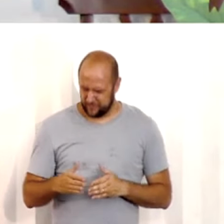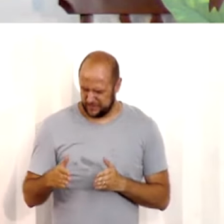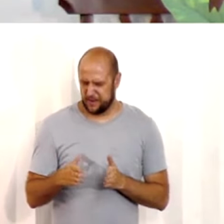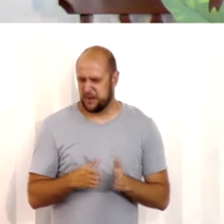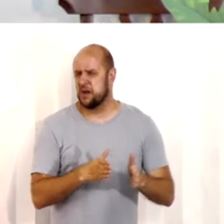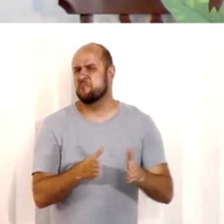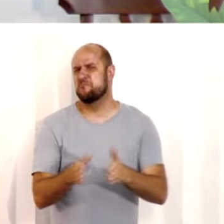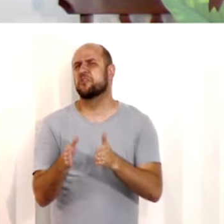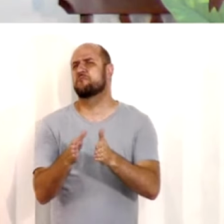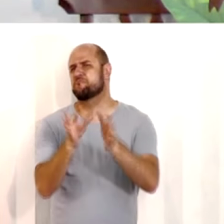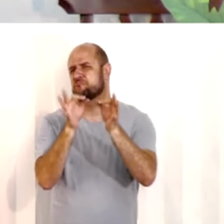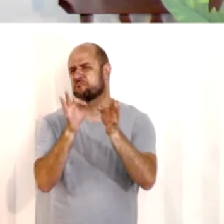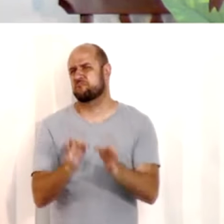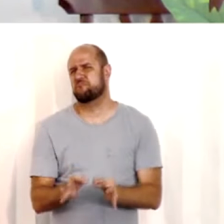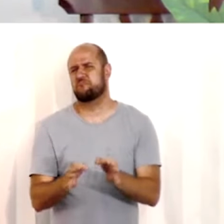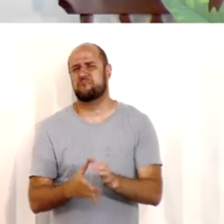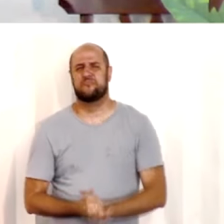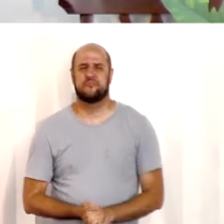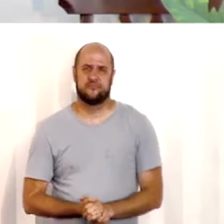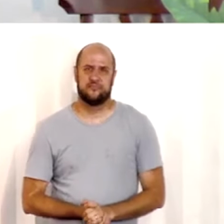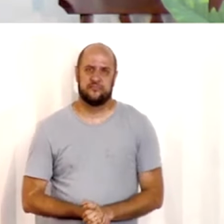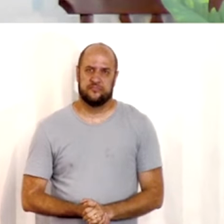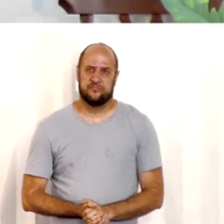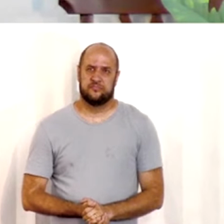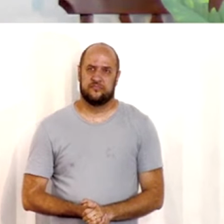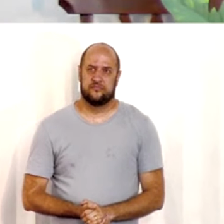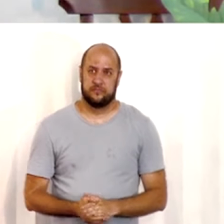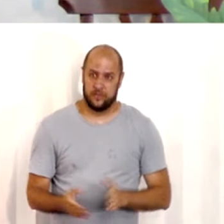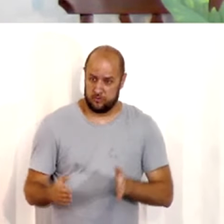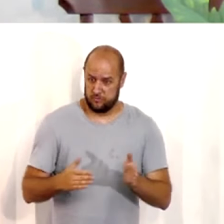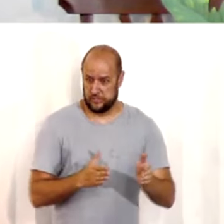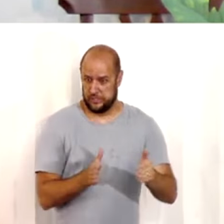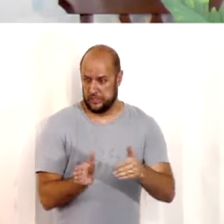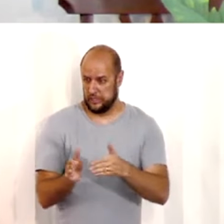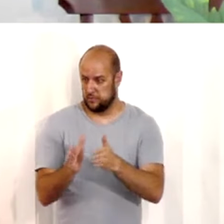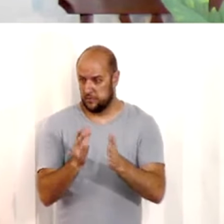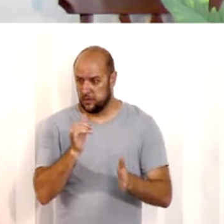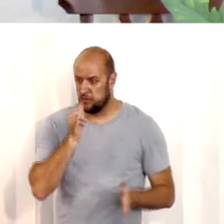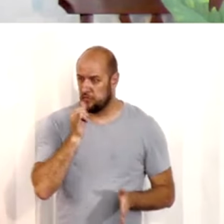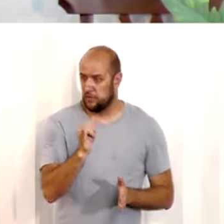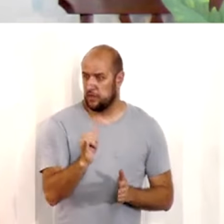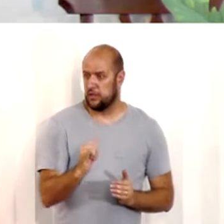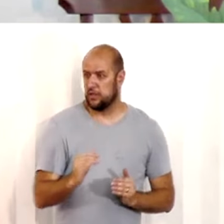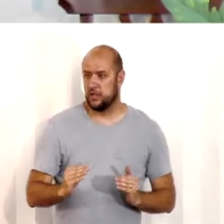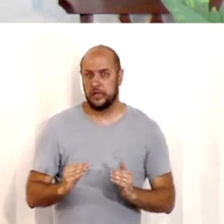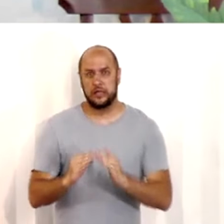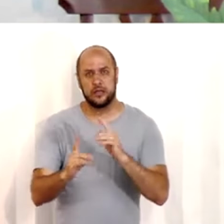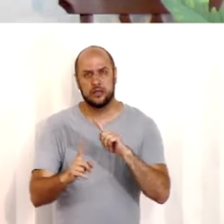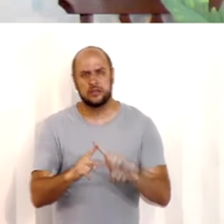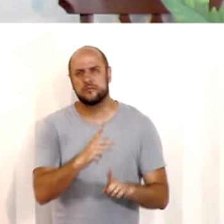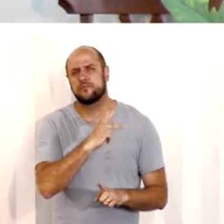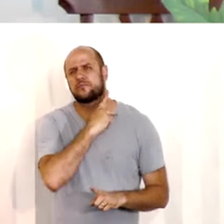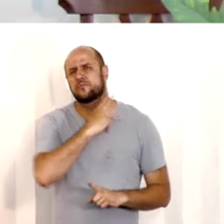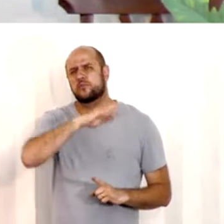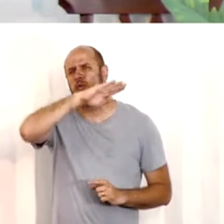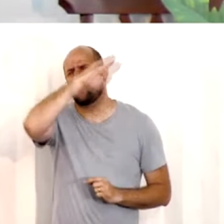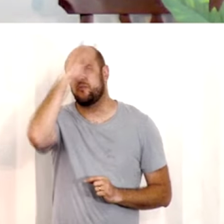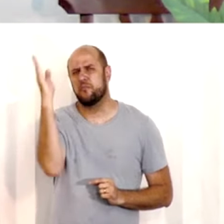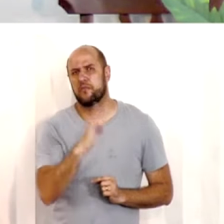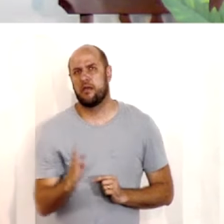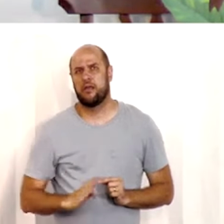numa caminhada. O que dizer da caminhada daquele que trouxe Igreja Presbiteriana ao Brasil? O nome